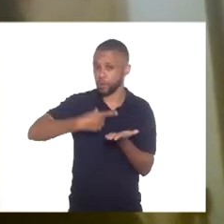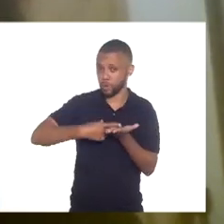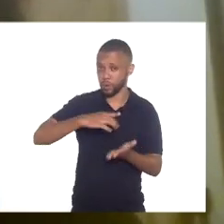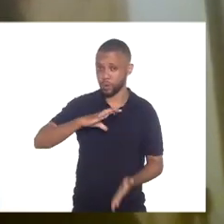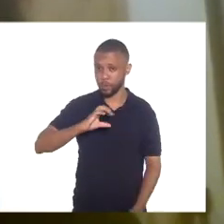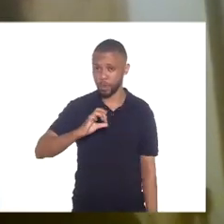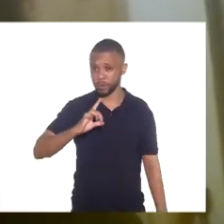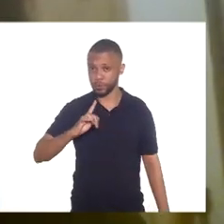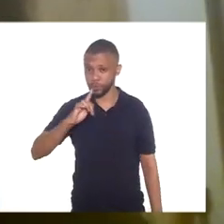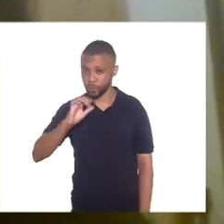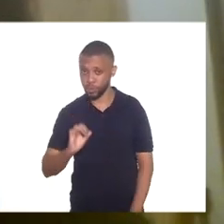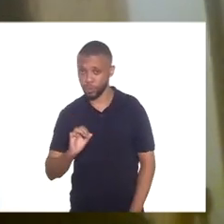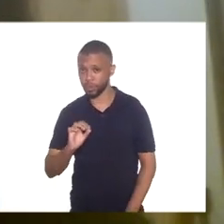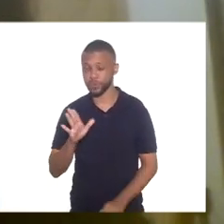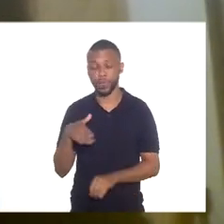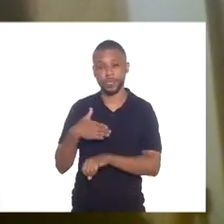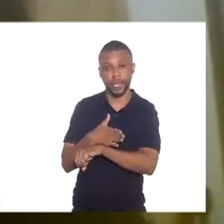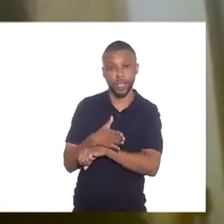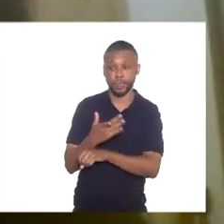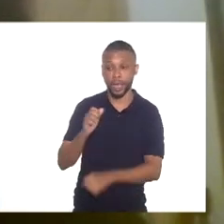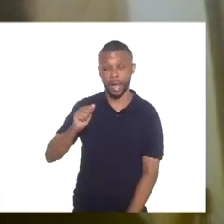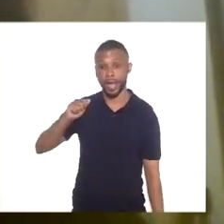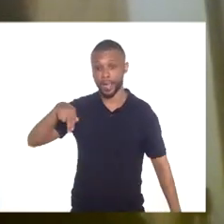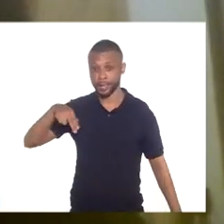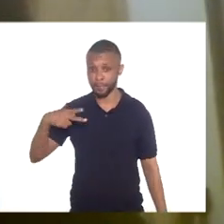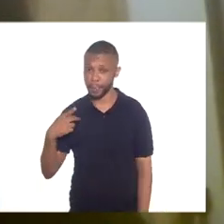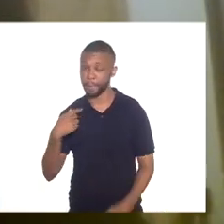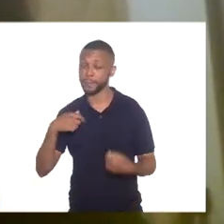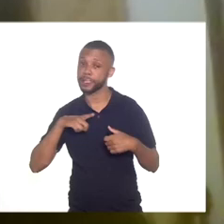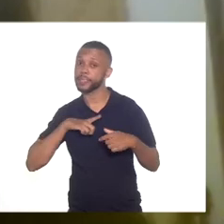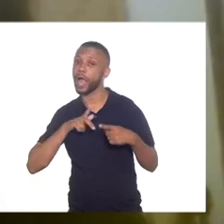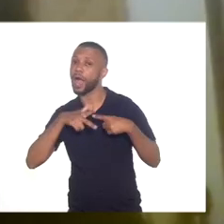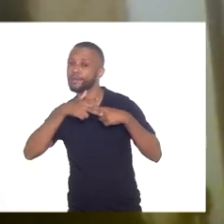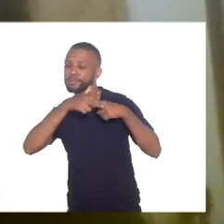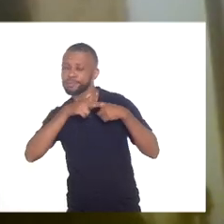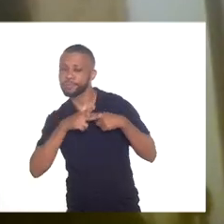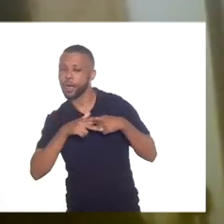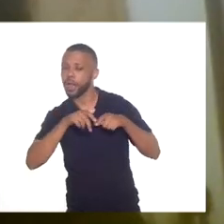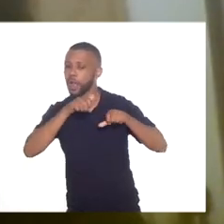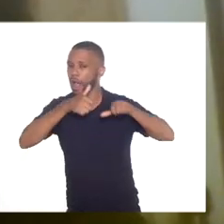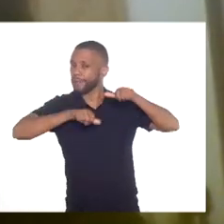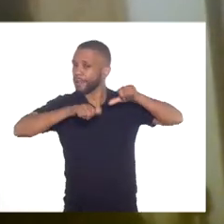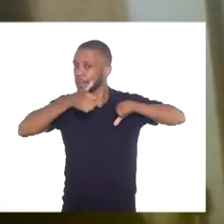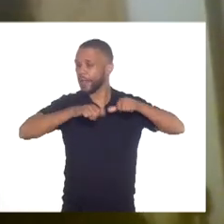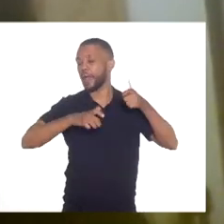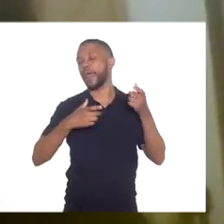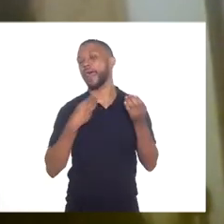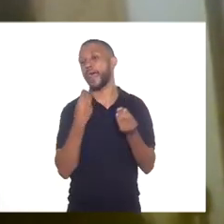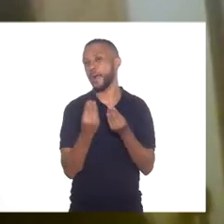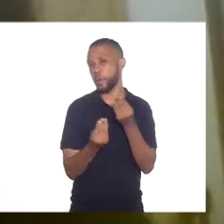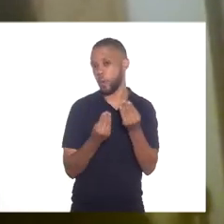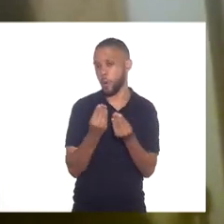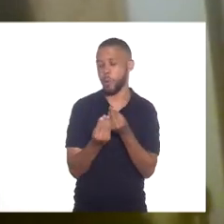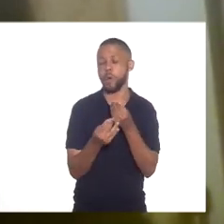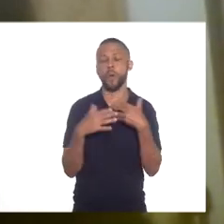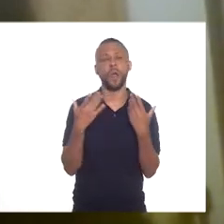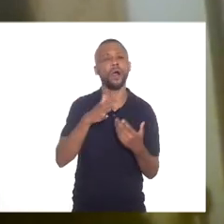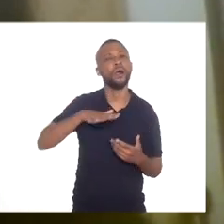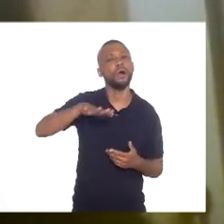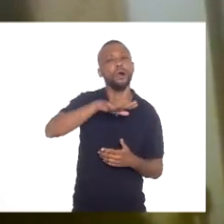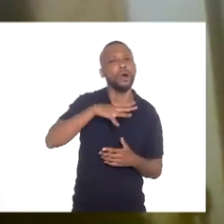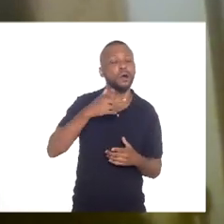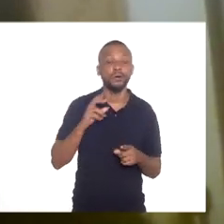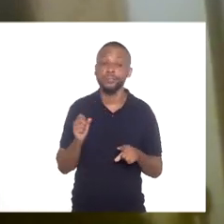regulamentar, qual é o espaço disponível nesses dutos que vai poder ser ocupado por